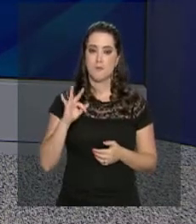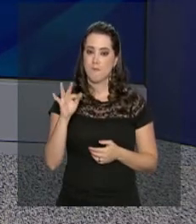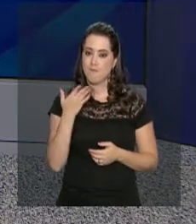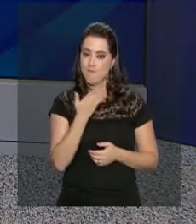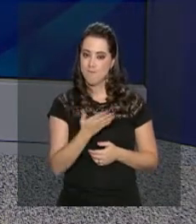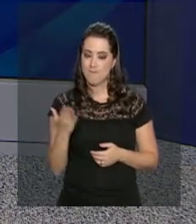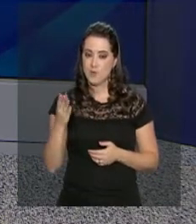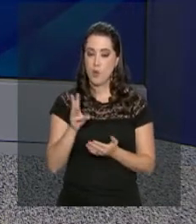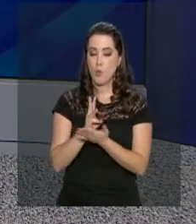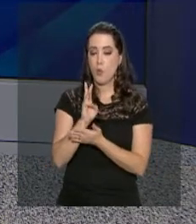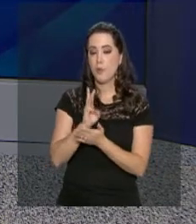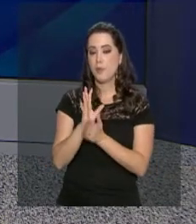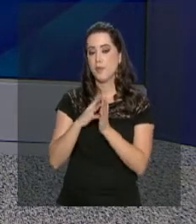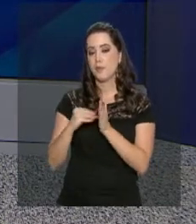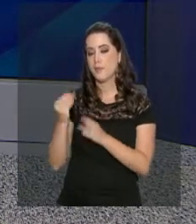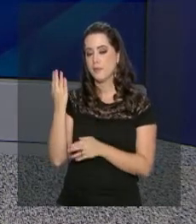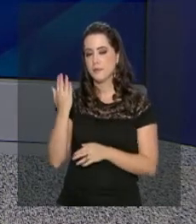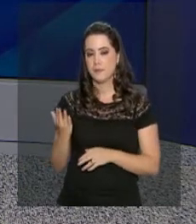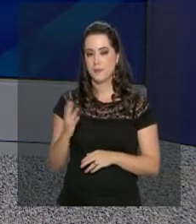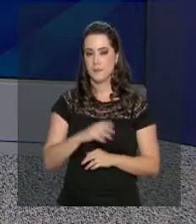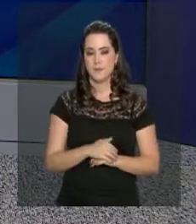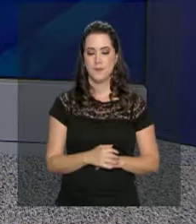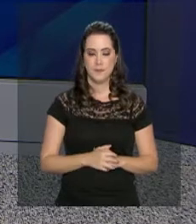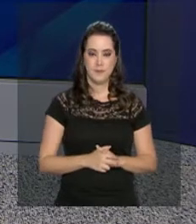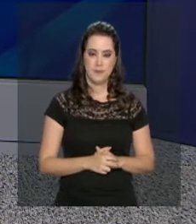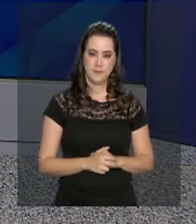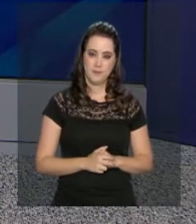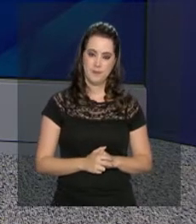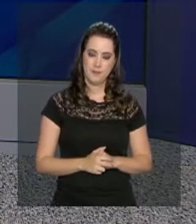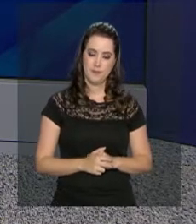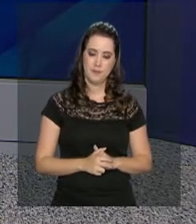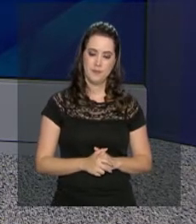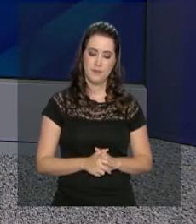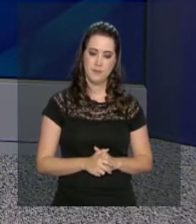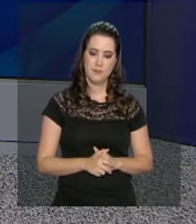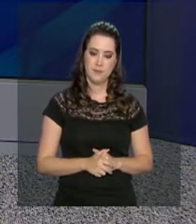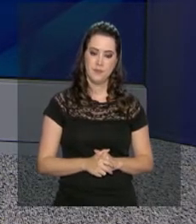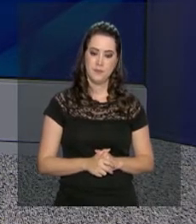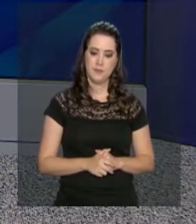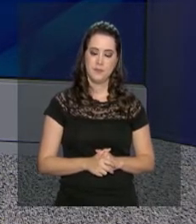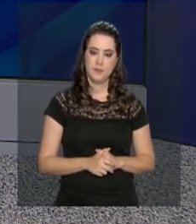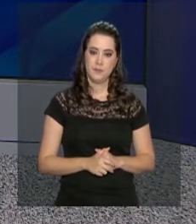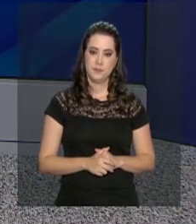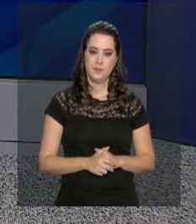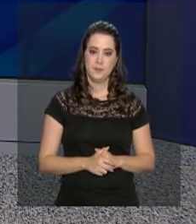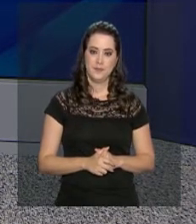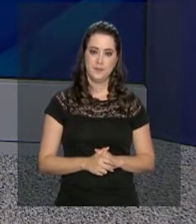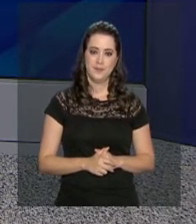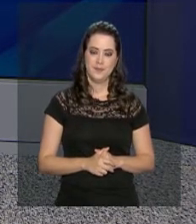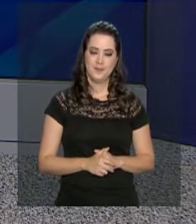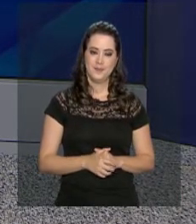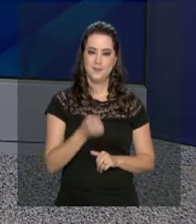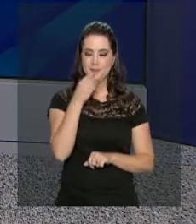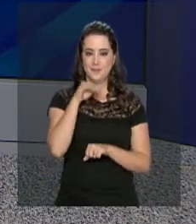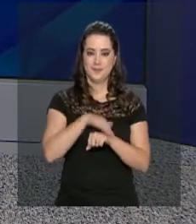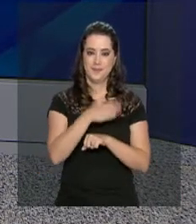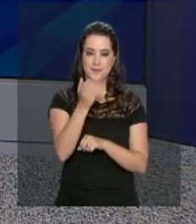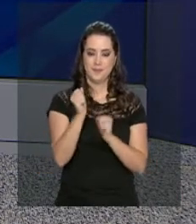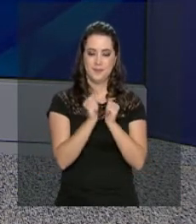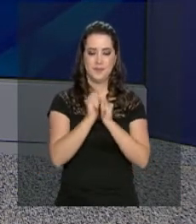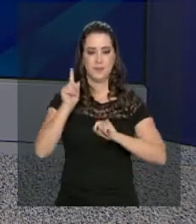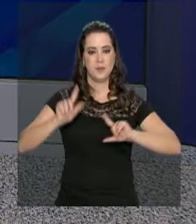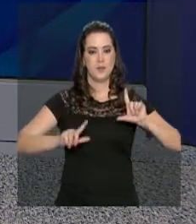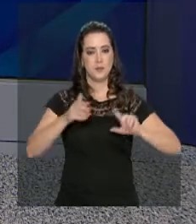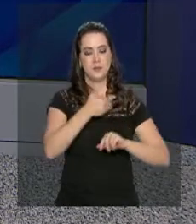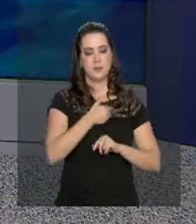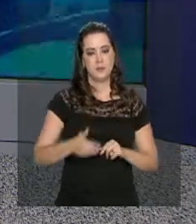nosso whatsapp o número é esse aqui é o meia 1998 67 8 787 uma boa noite pra você e